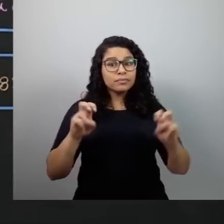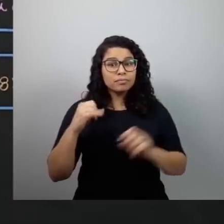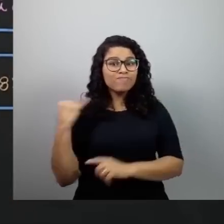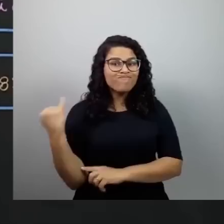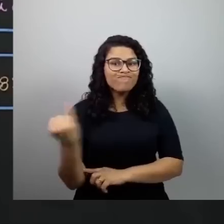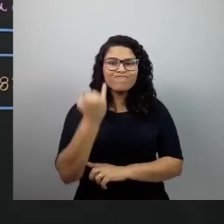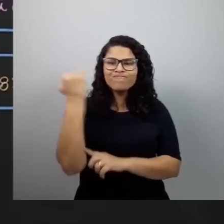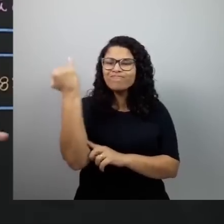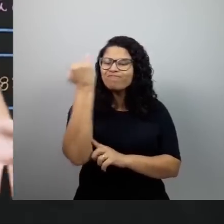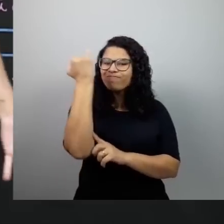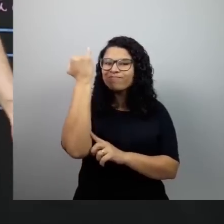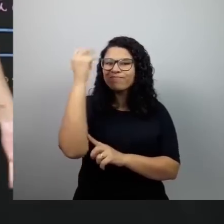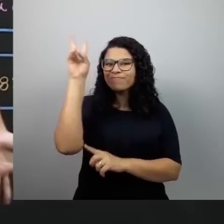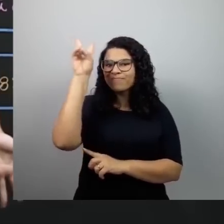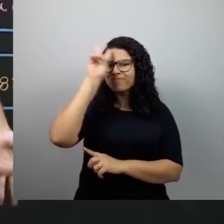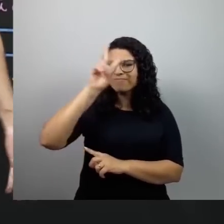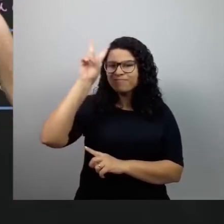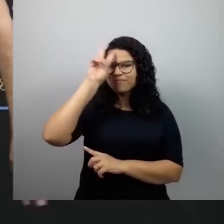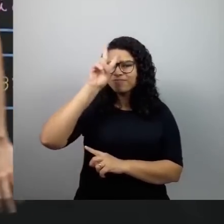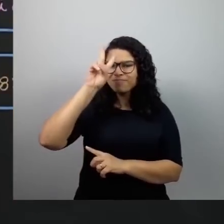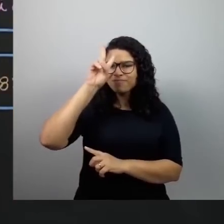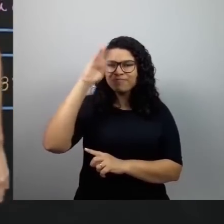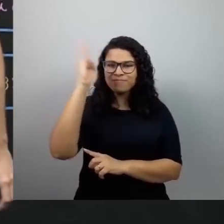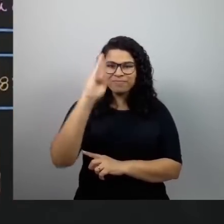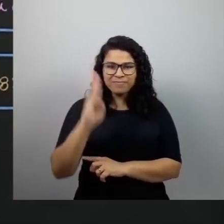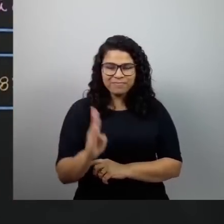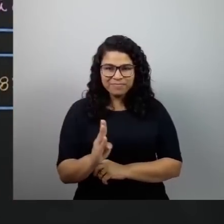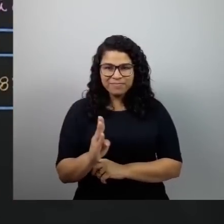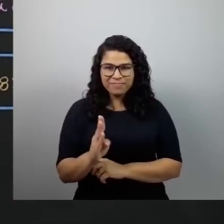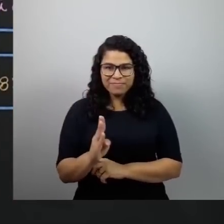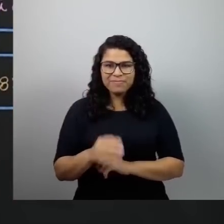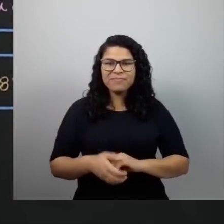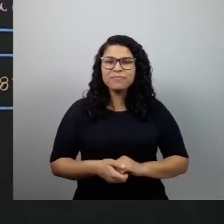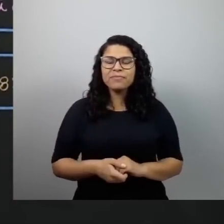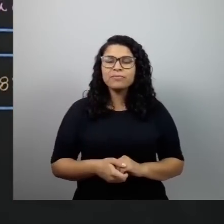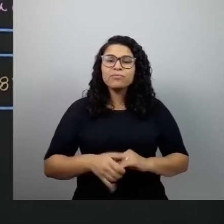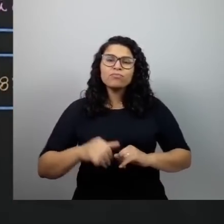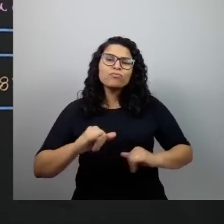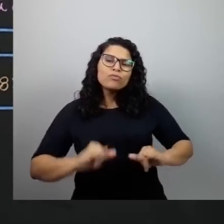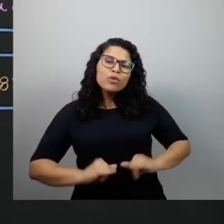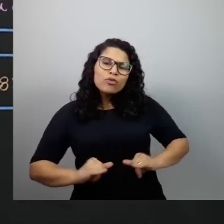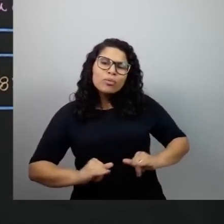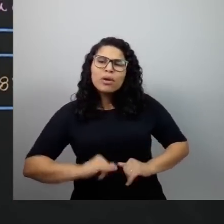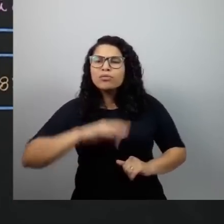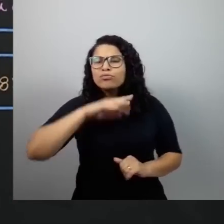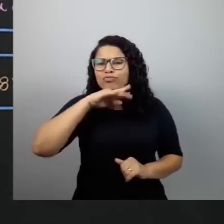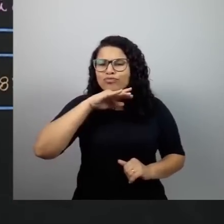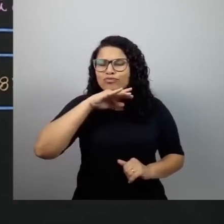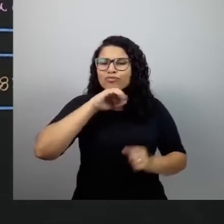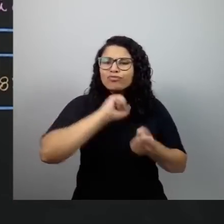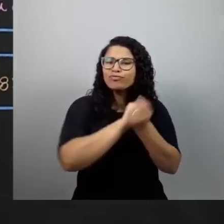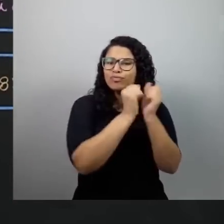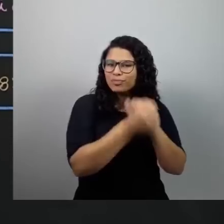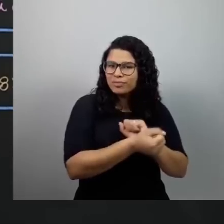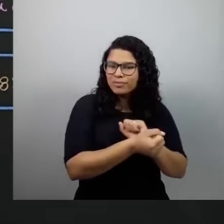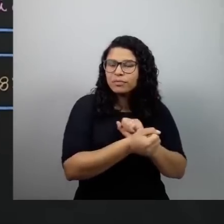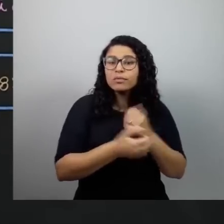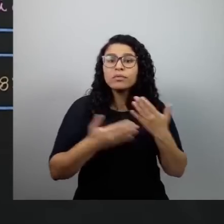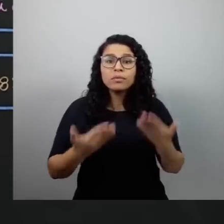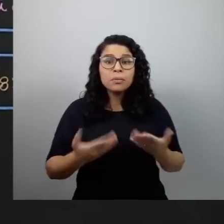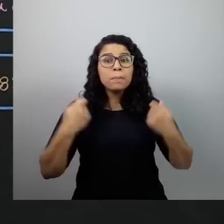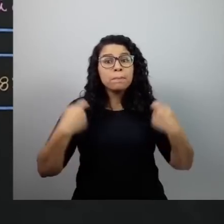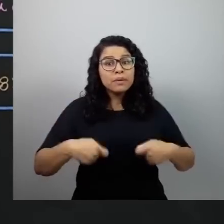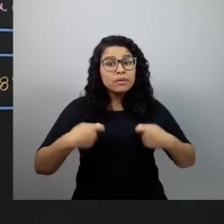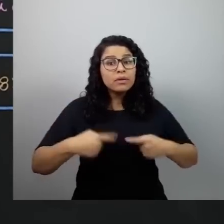tema que é uma das páginas mais terríveis da nossa história, que tem a ver com a escravidão. A gente precisa discutir como é que foi